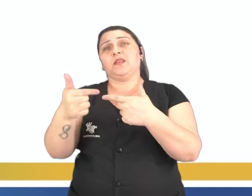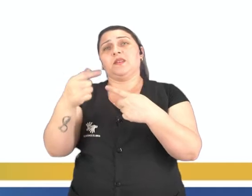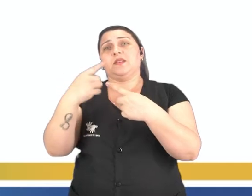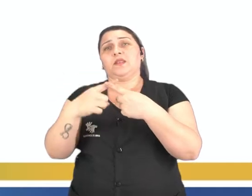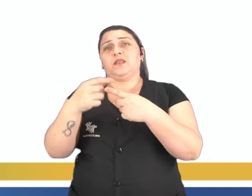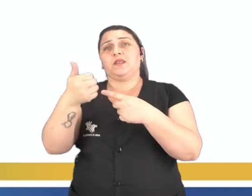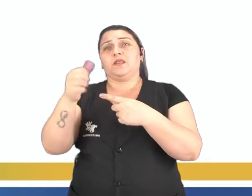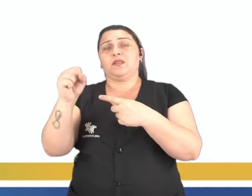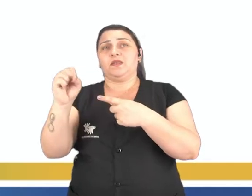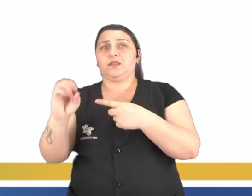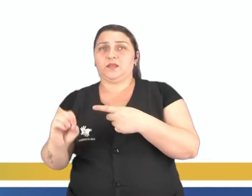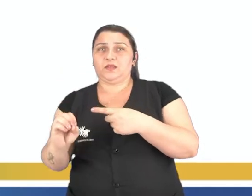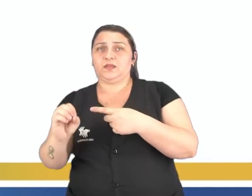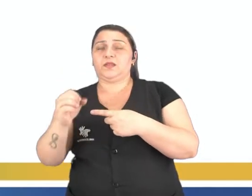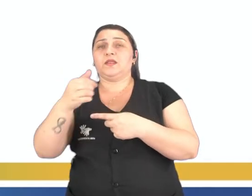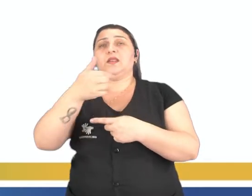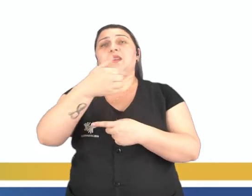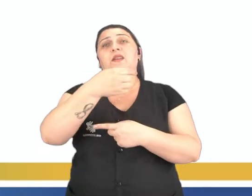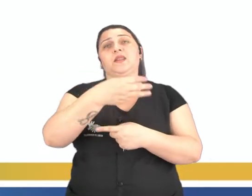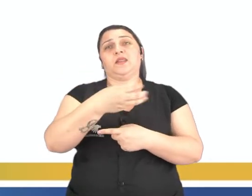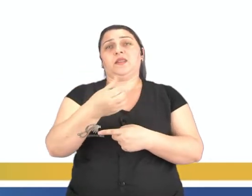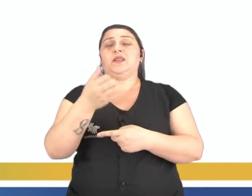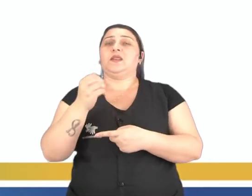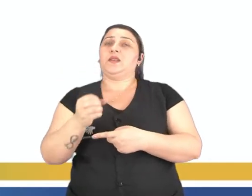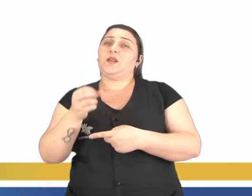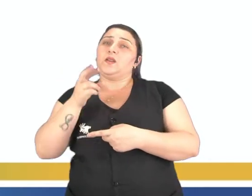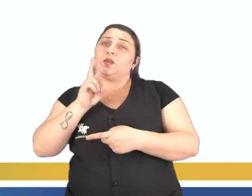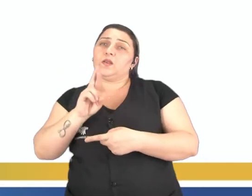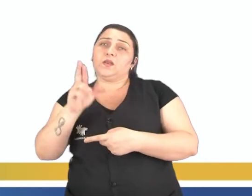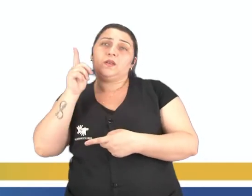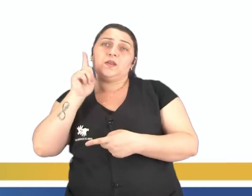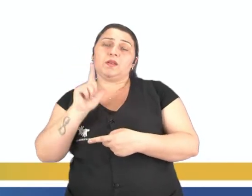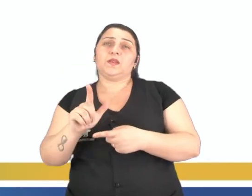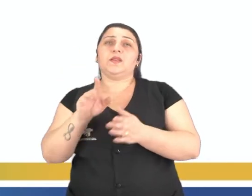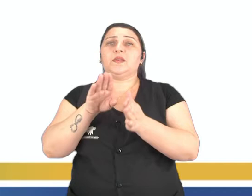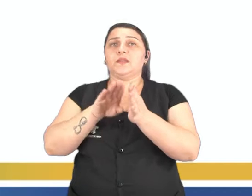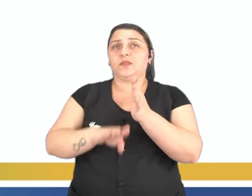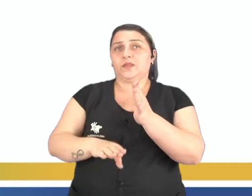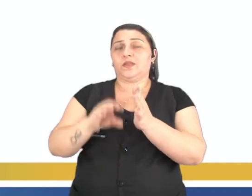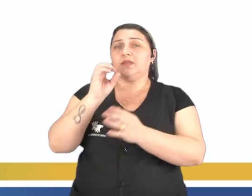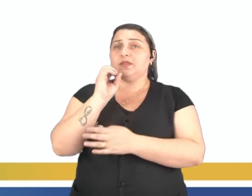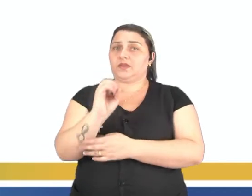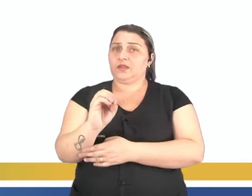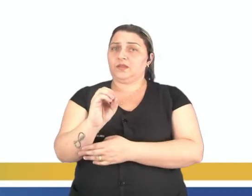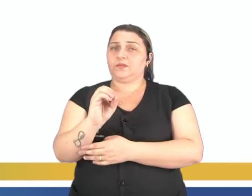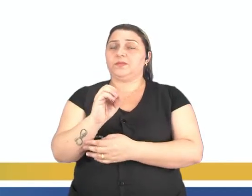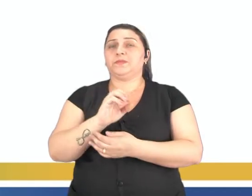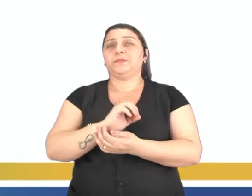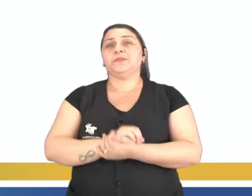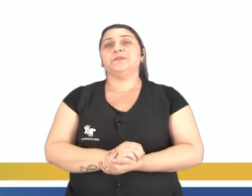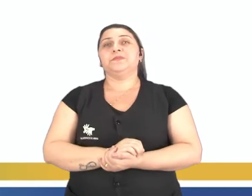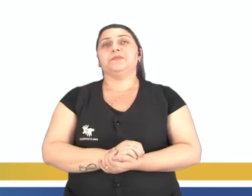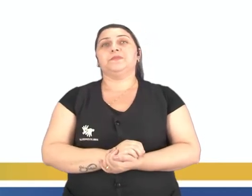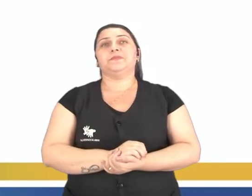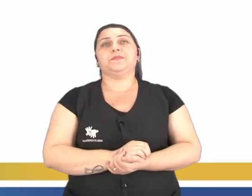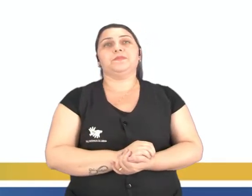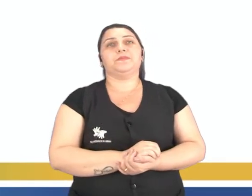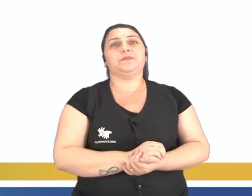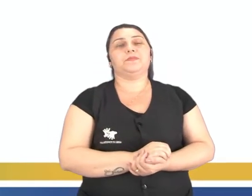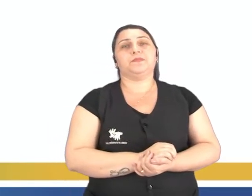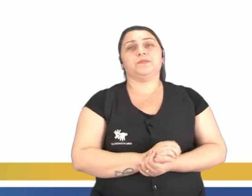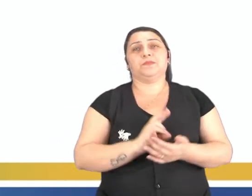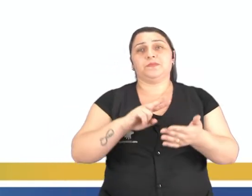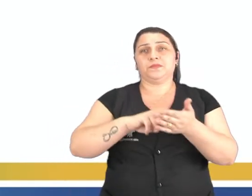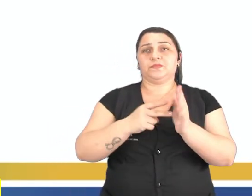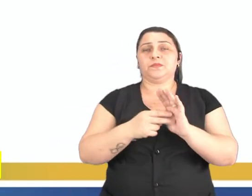180, o resultado vai dar 360. E nós vamos fazer essa subtração, dando zero. Então, encerrou a nossa divisão. Então, o que